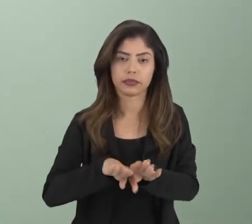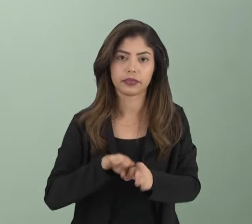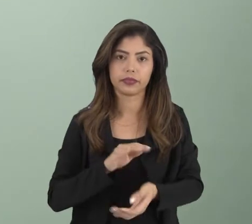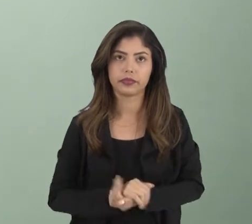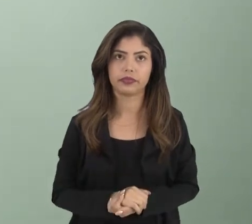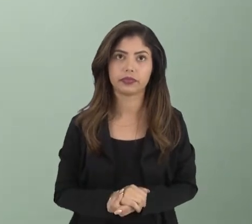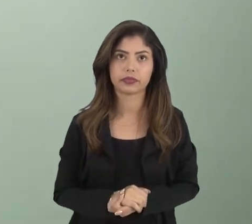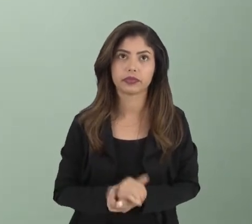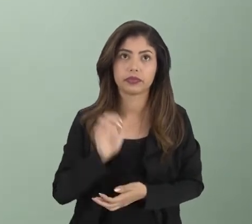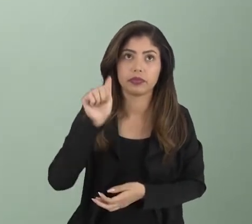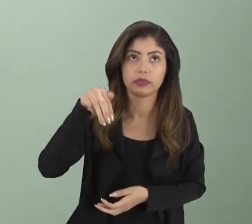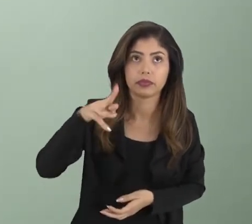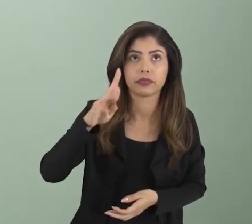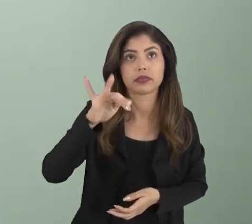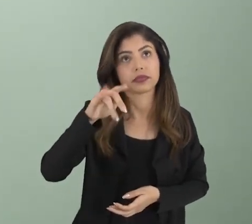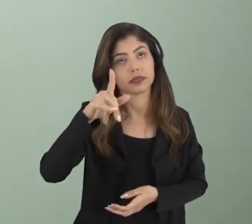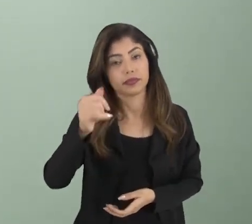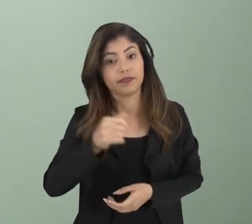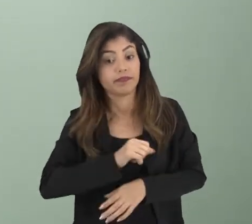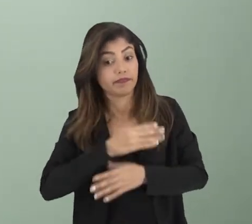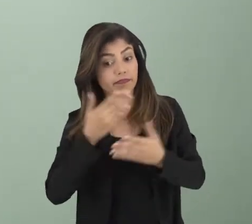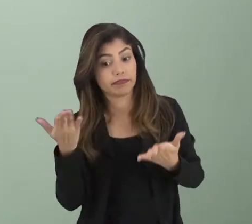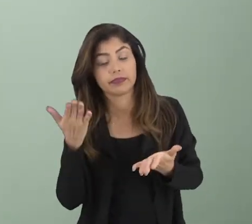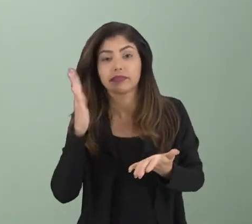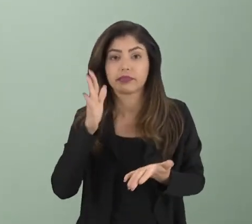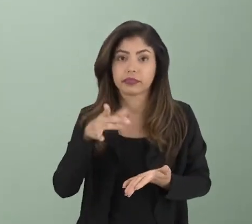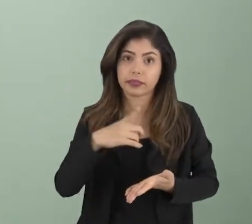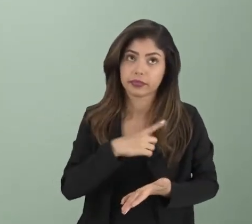Os ametais, por sinal, são